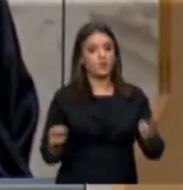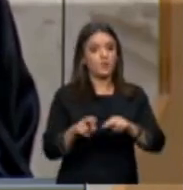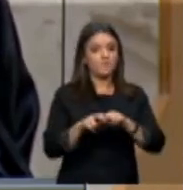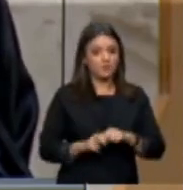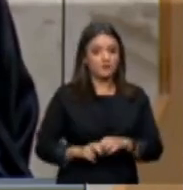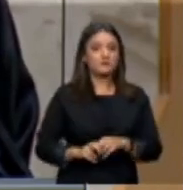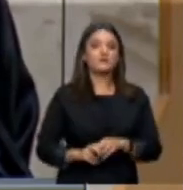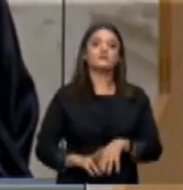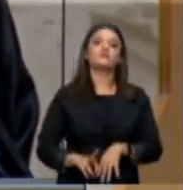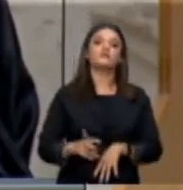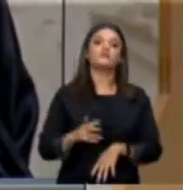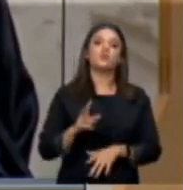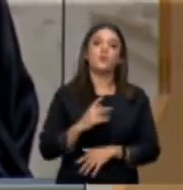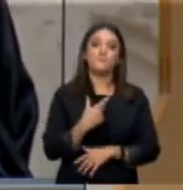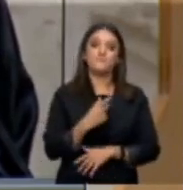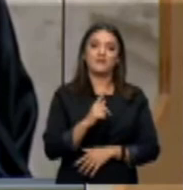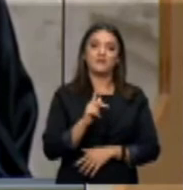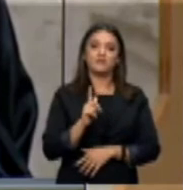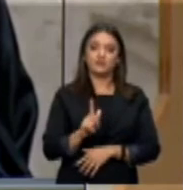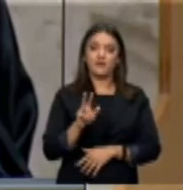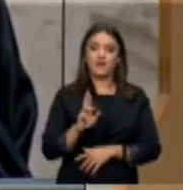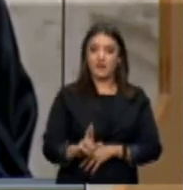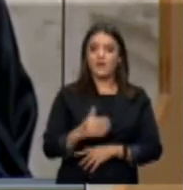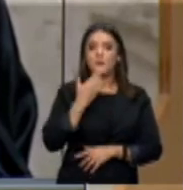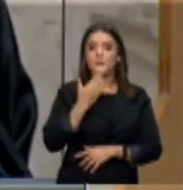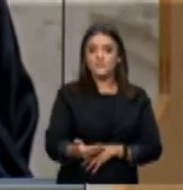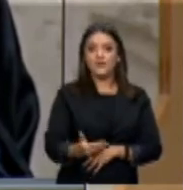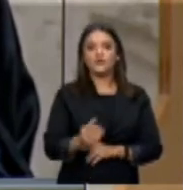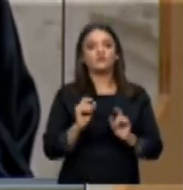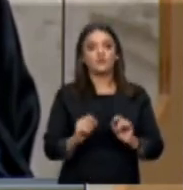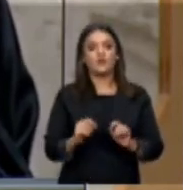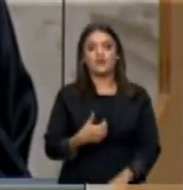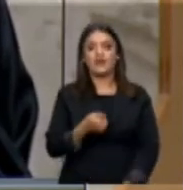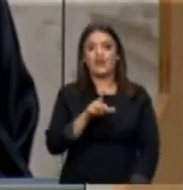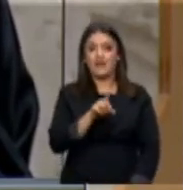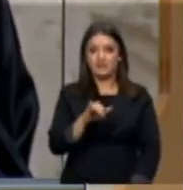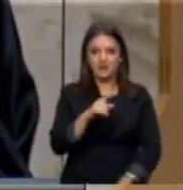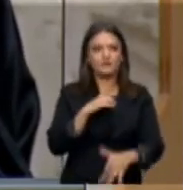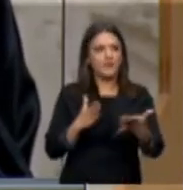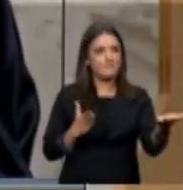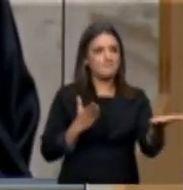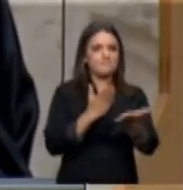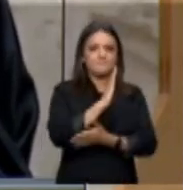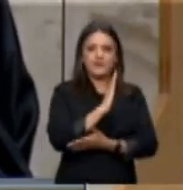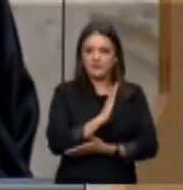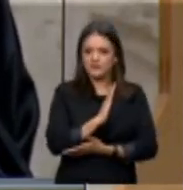se manifesta no sentido de que se julgue procedente o pedido, declarando-se